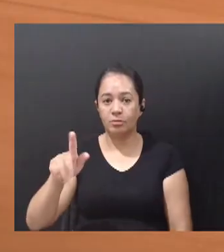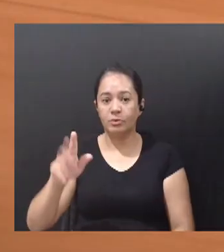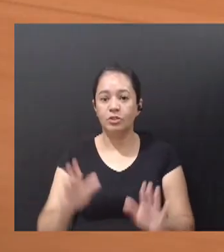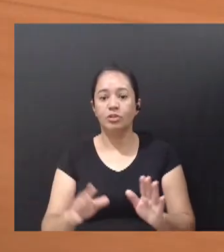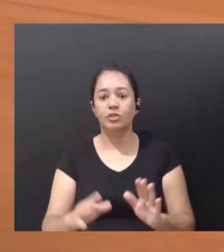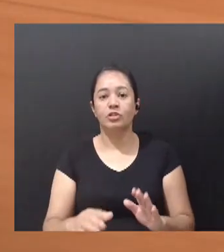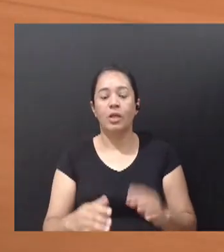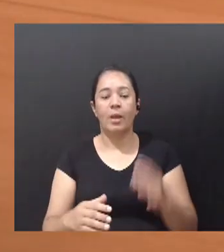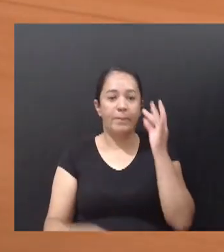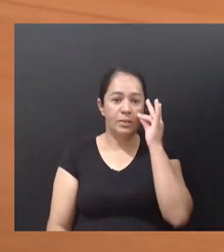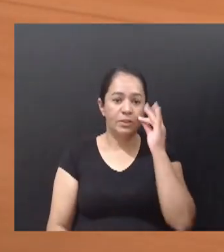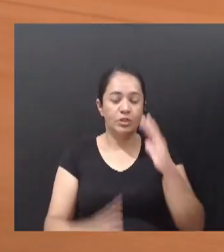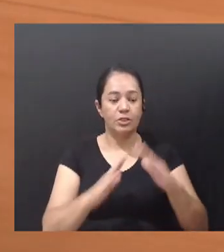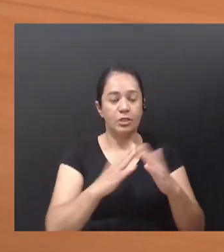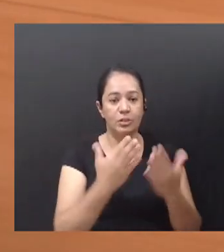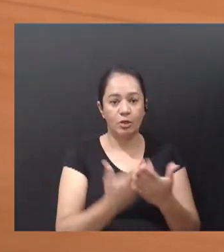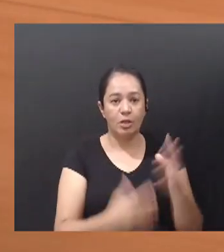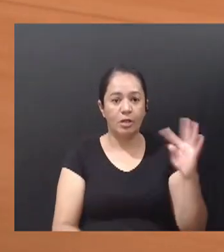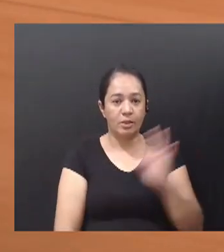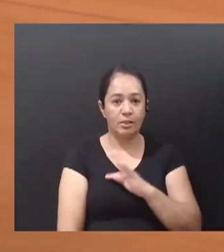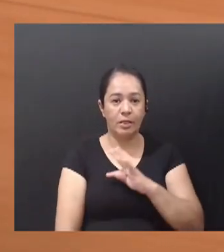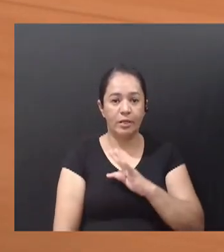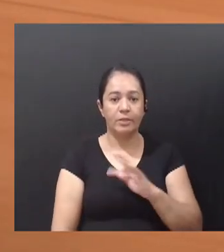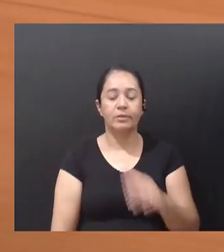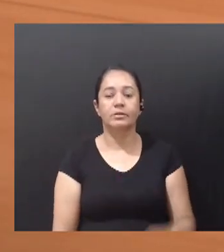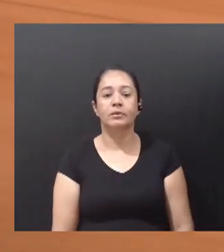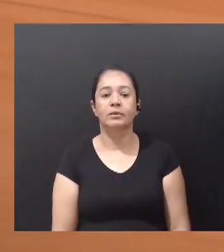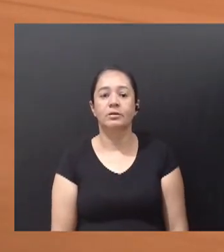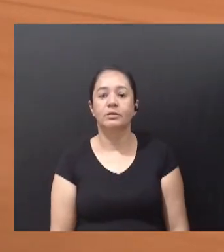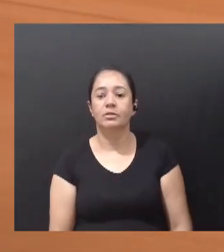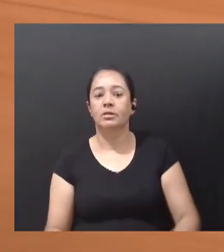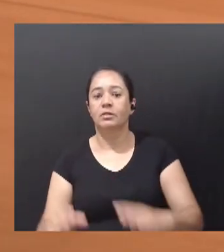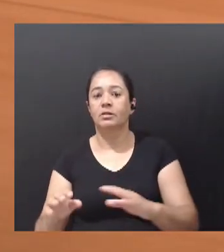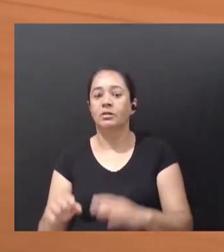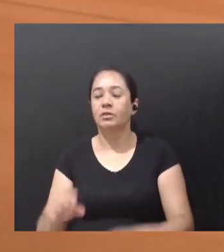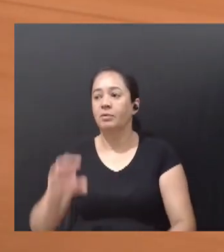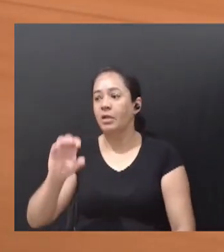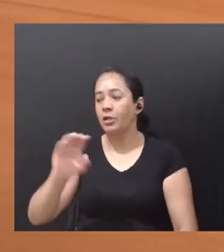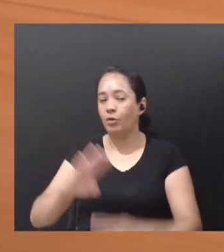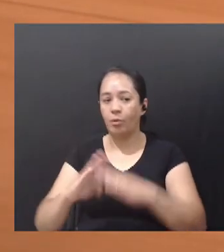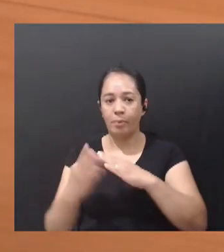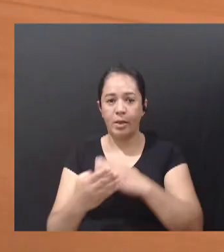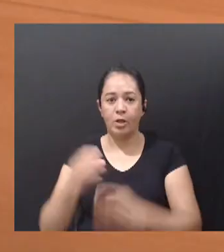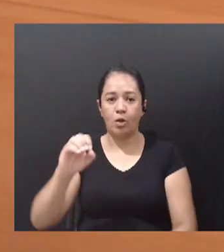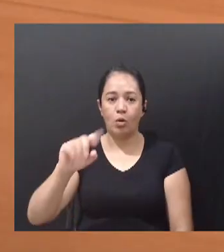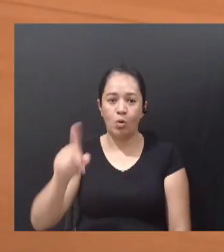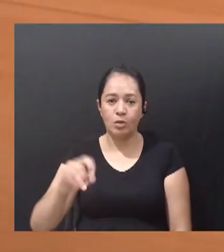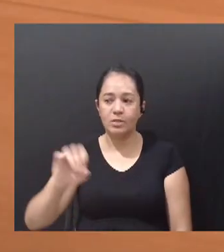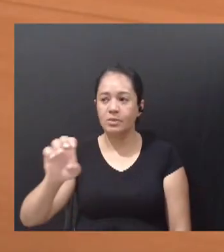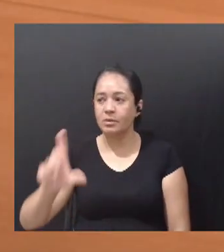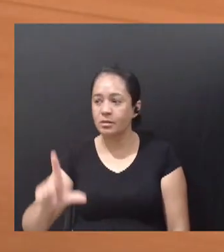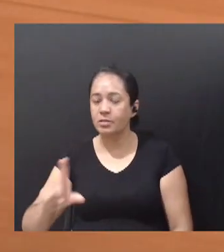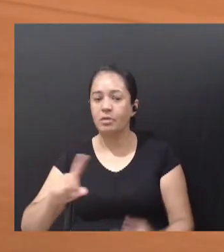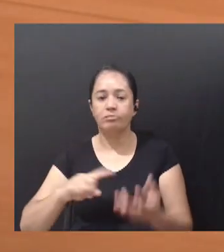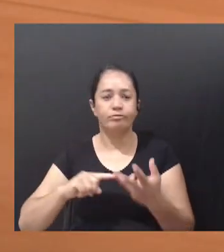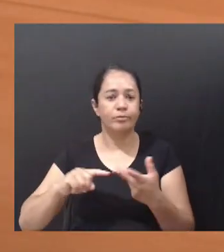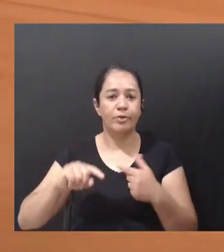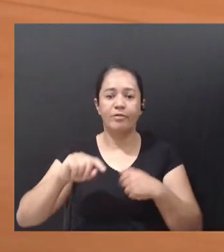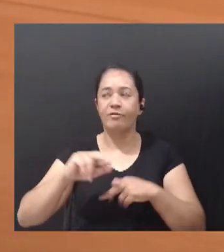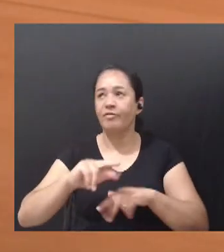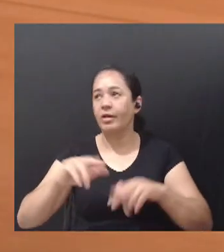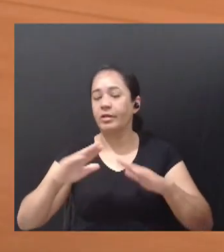na comunidade lá, na escola da comunidade do Parque Osiel, e também na Coriolano, enfim, em diversas